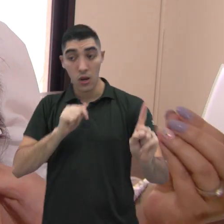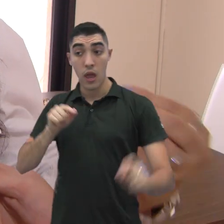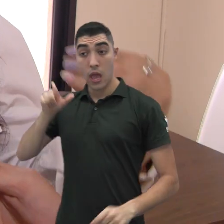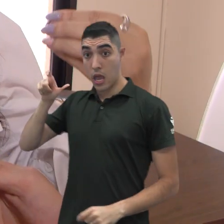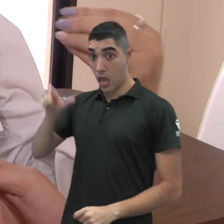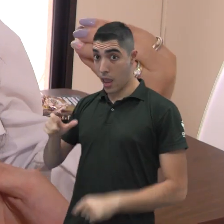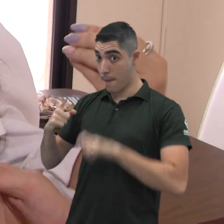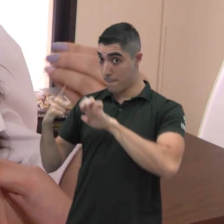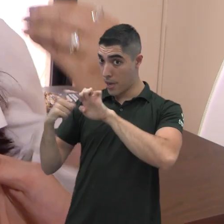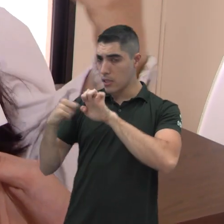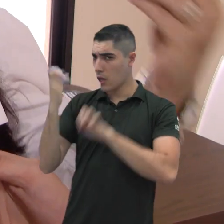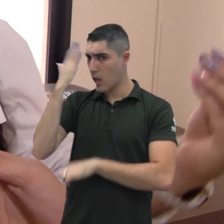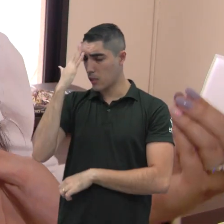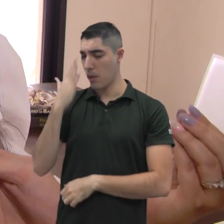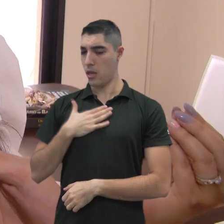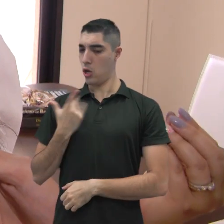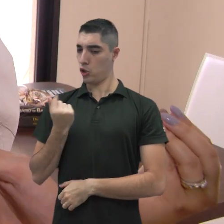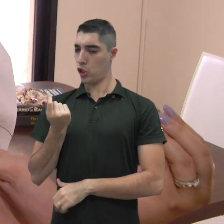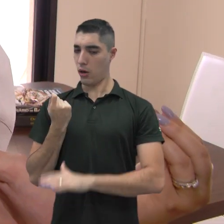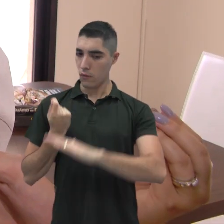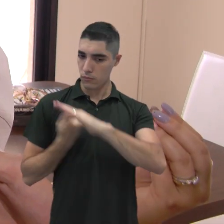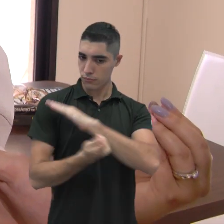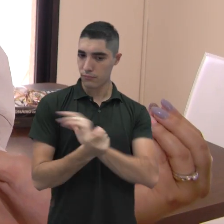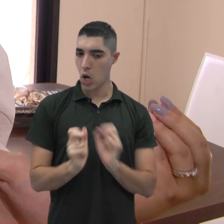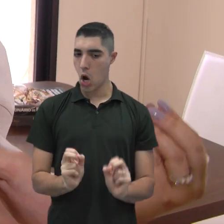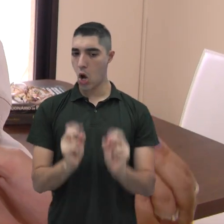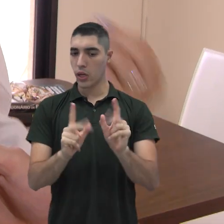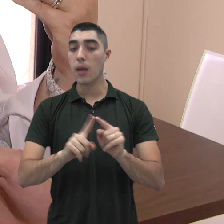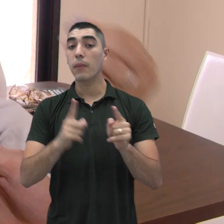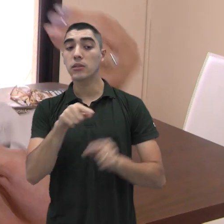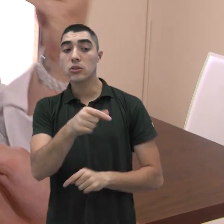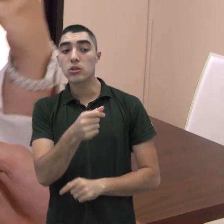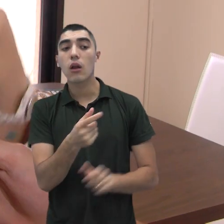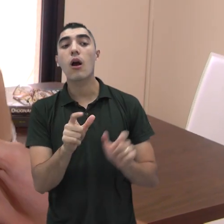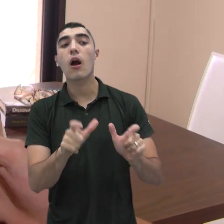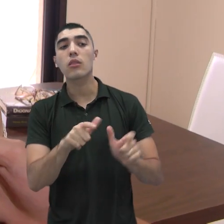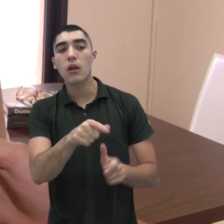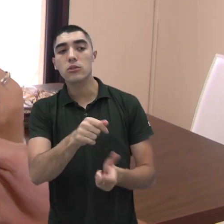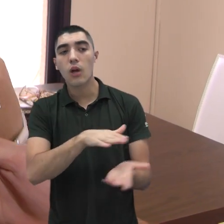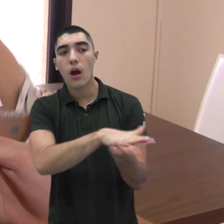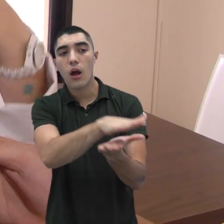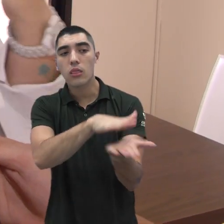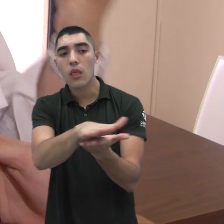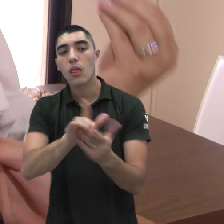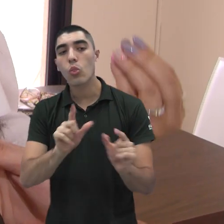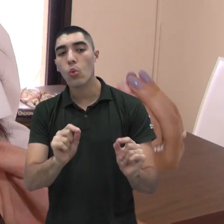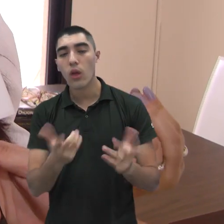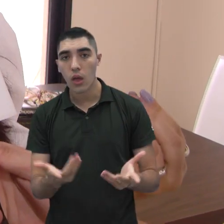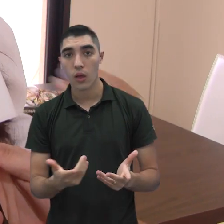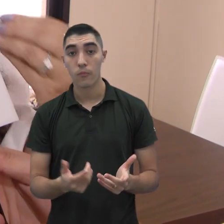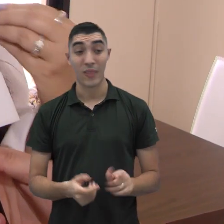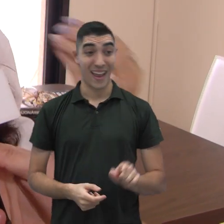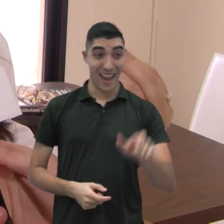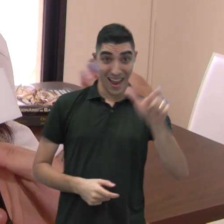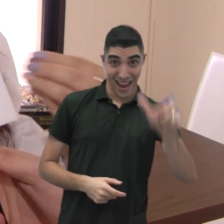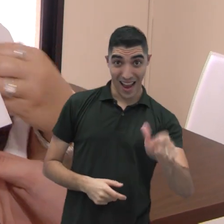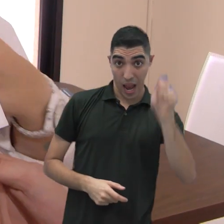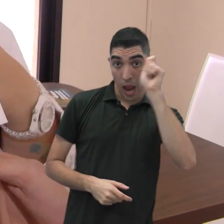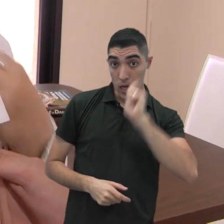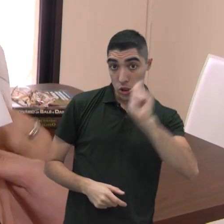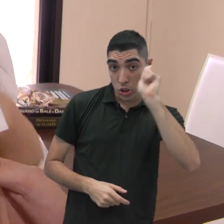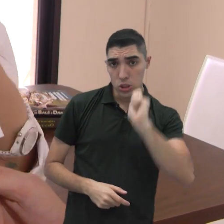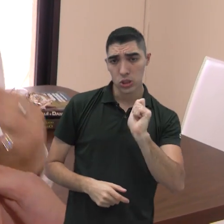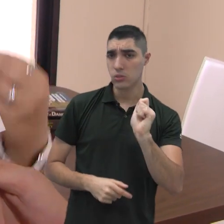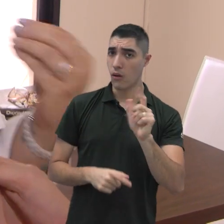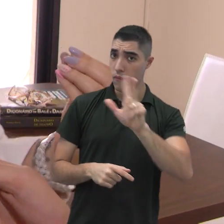está indo aquele investimento que ele está fazendo. O artista local vai mostrar para esse empresário que ele é um profissional como